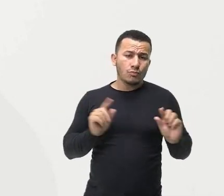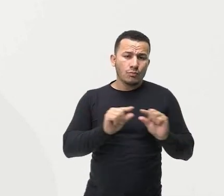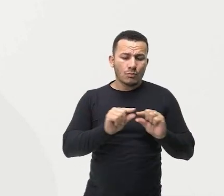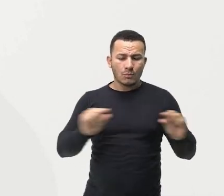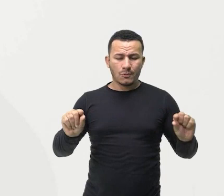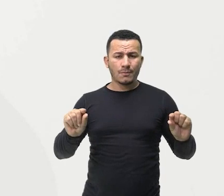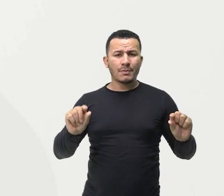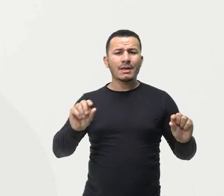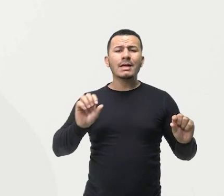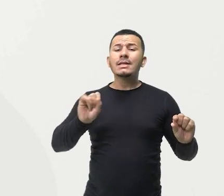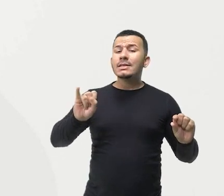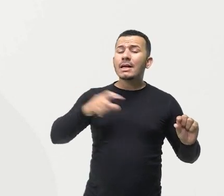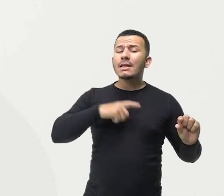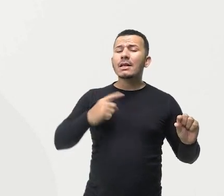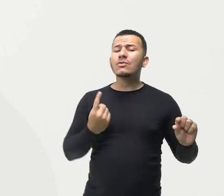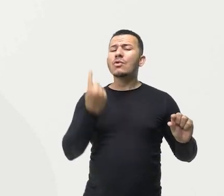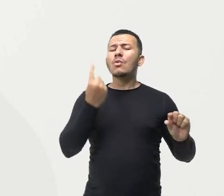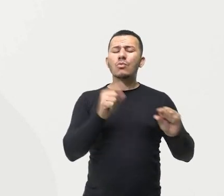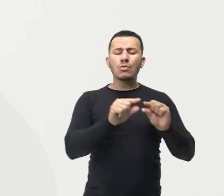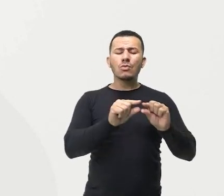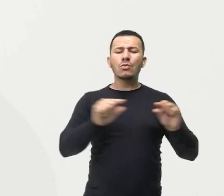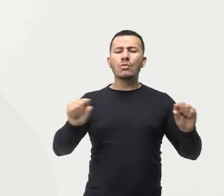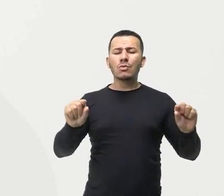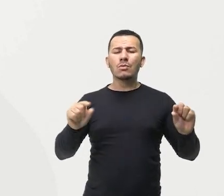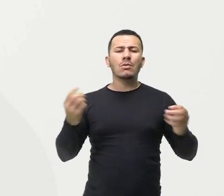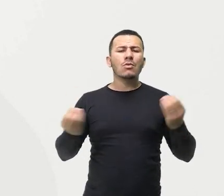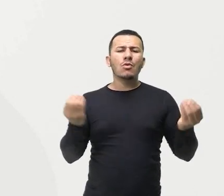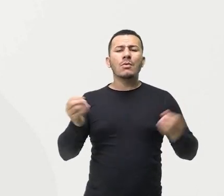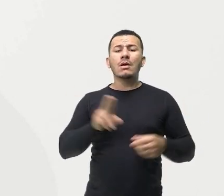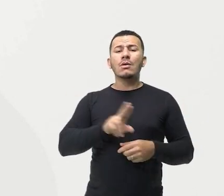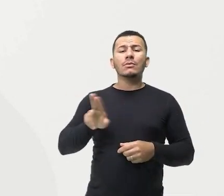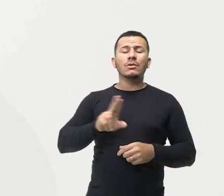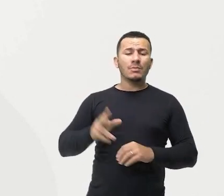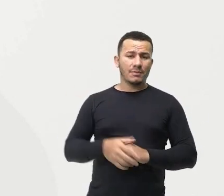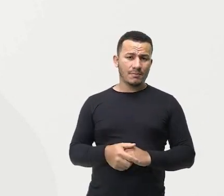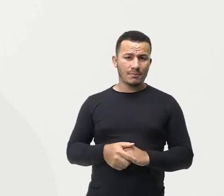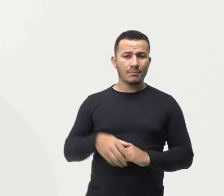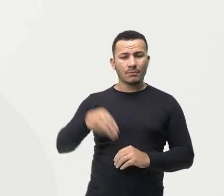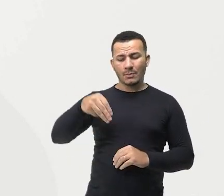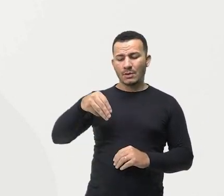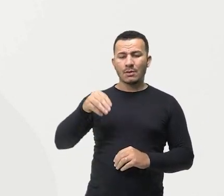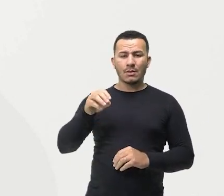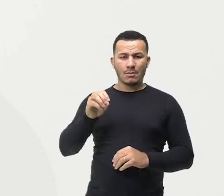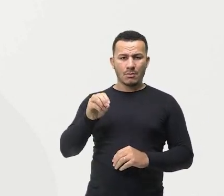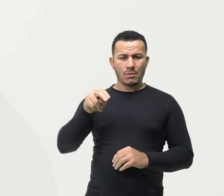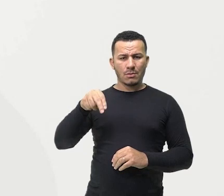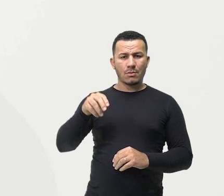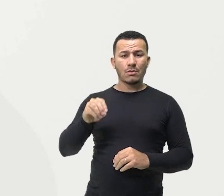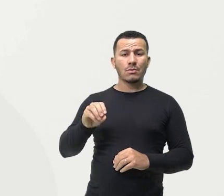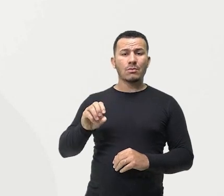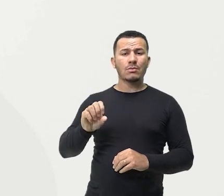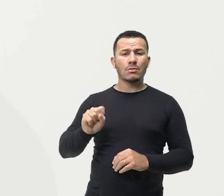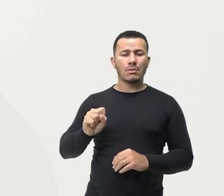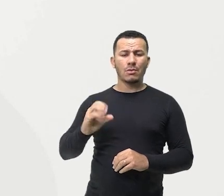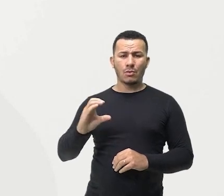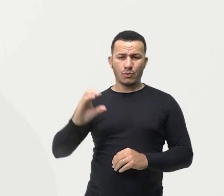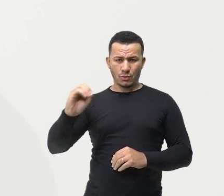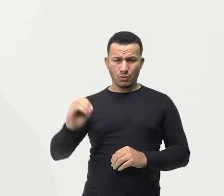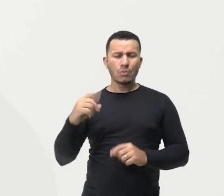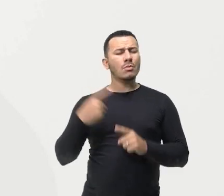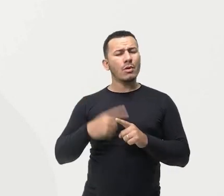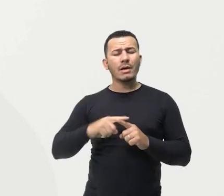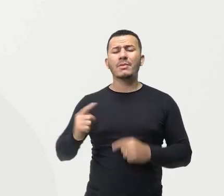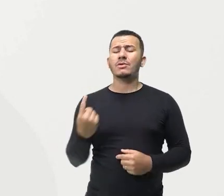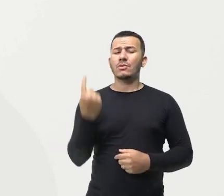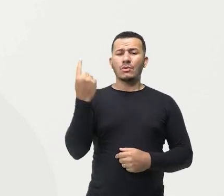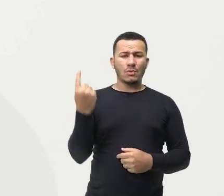verso. Quando isso acontece, a gente vai ter uma estrofe que nós vamos chamar de monóstico, certo? Essa estrofe é composta